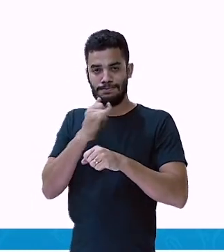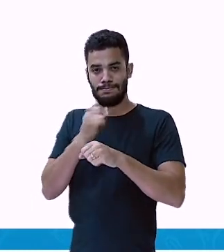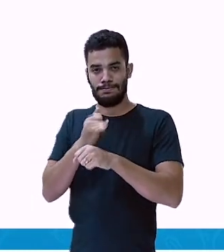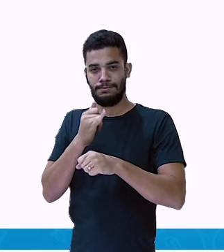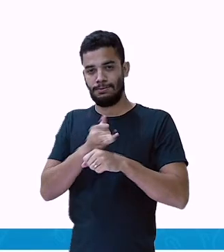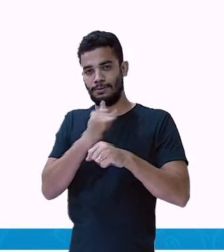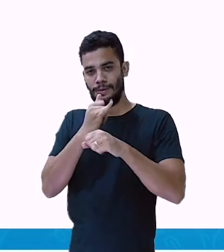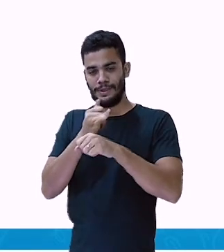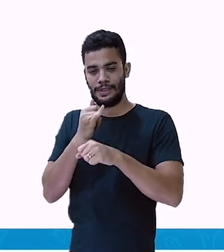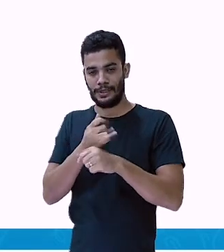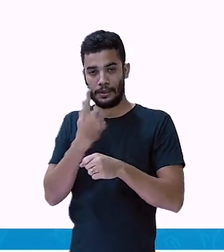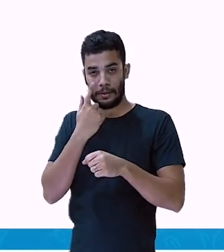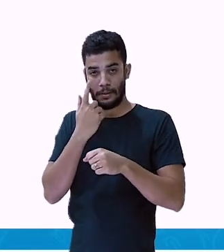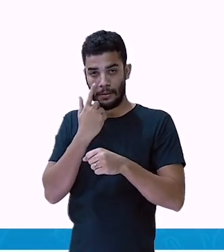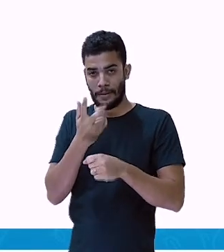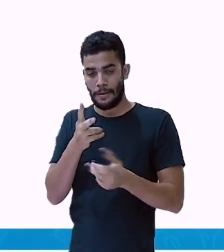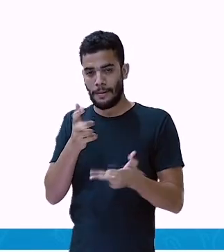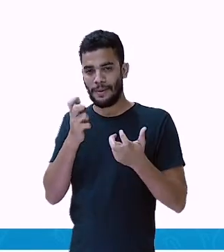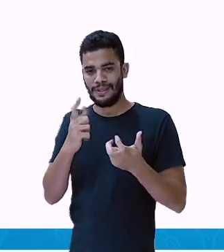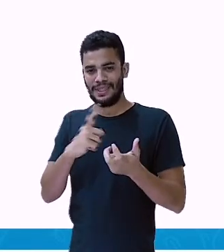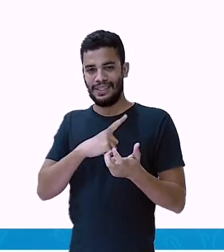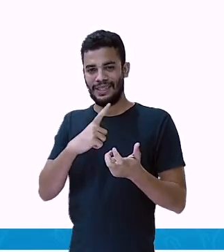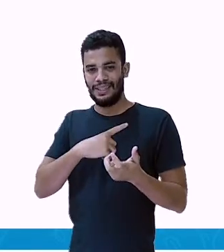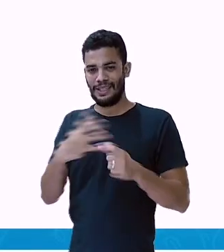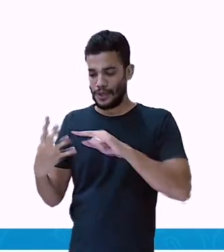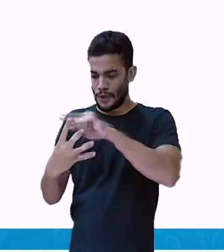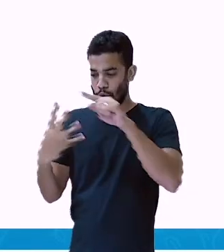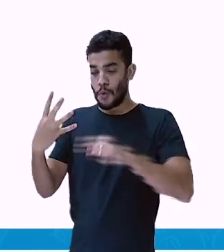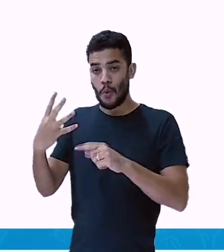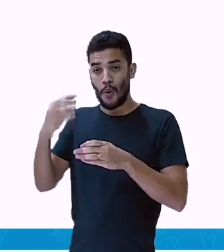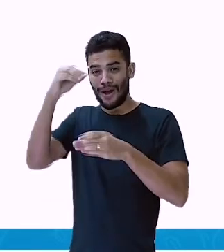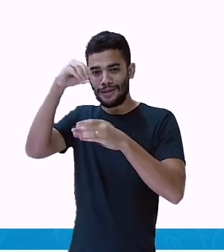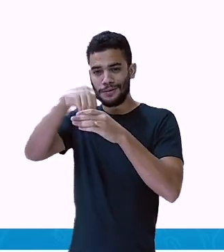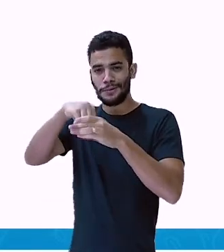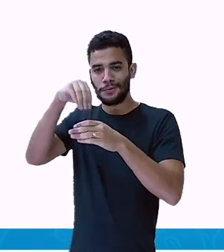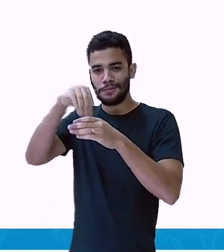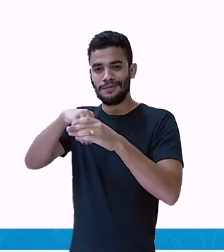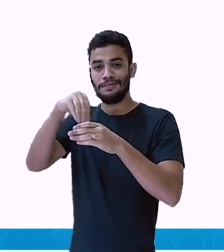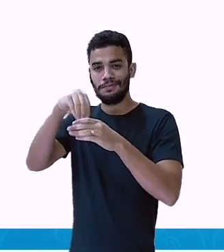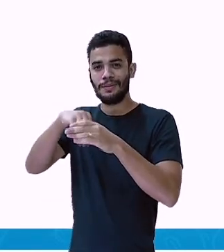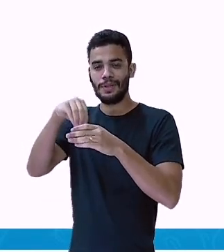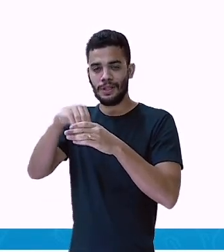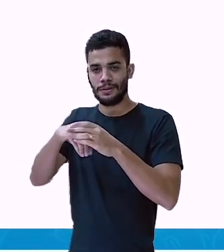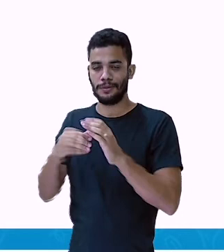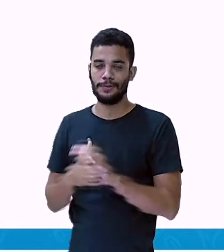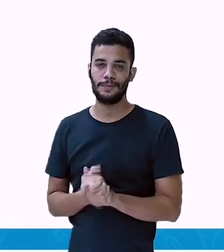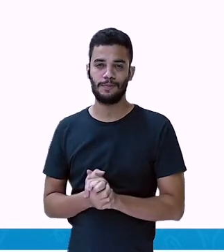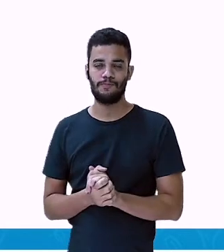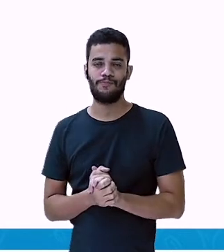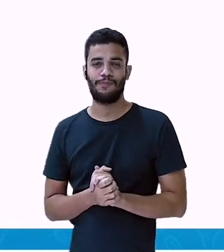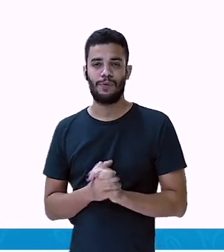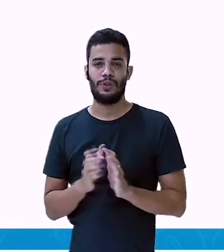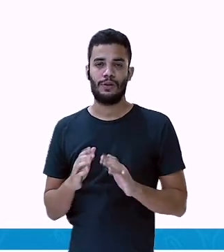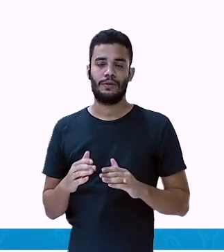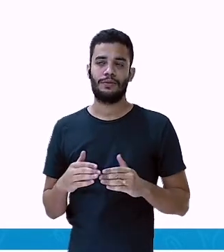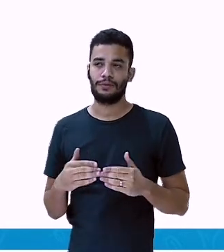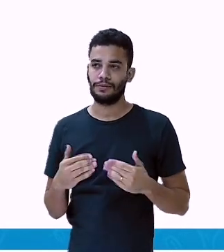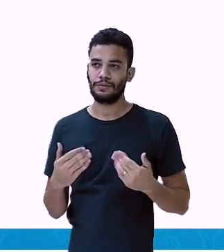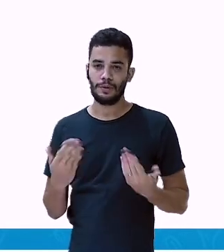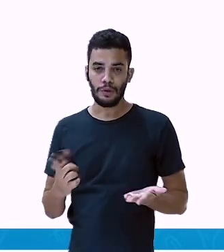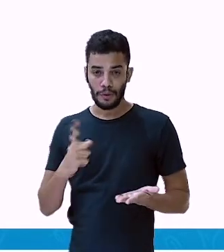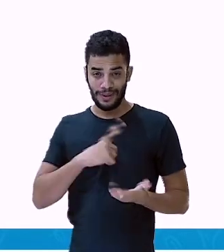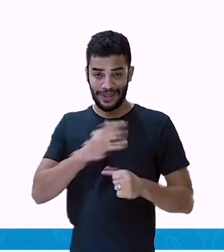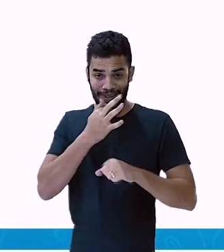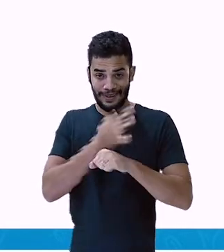ferro está sempre presente, o carbono também. Então, na composição do aço inox,